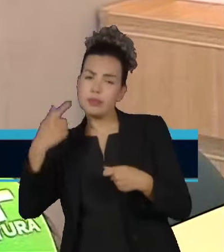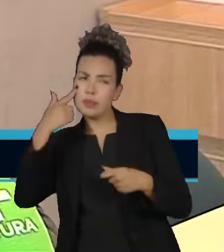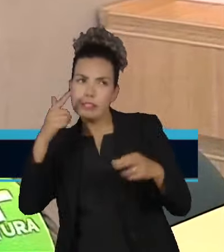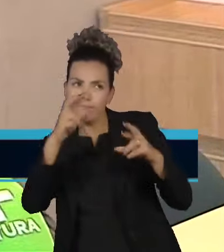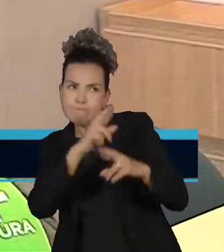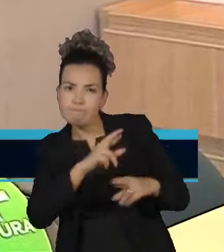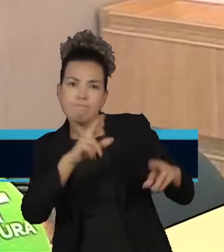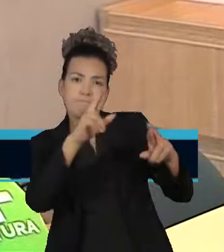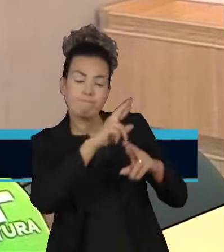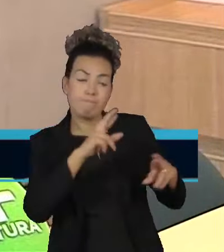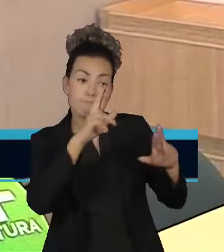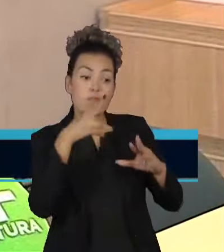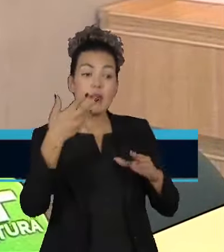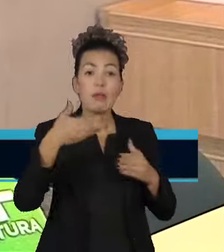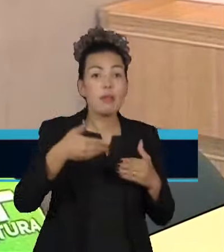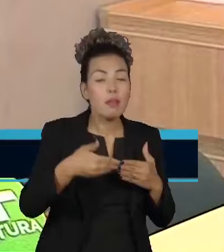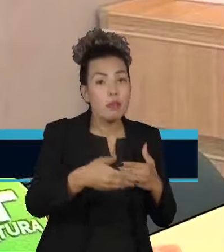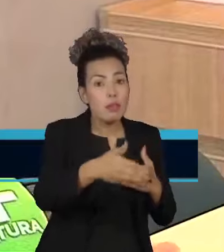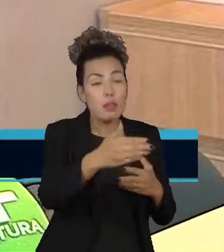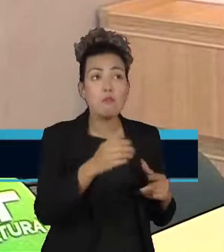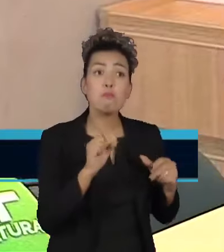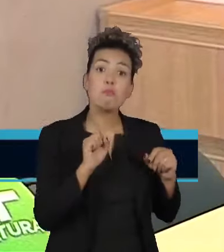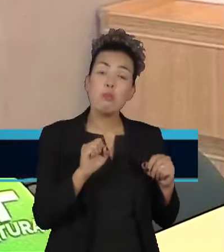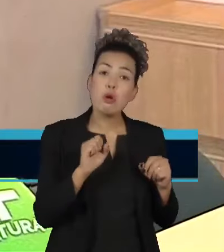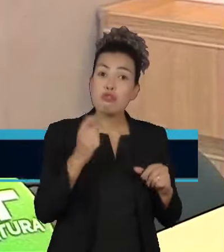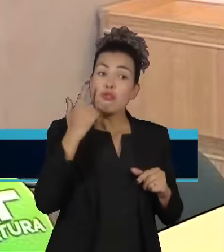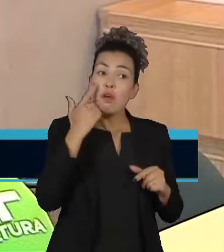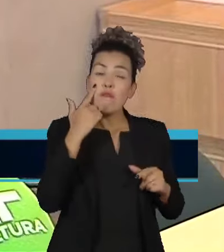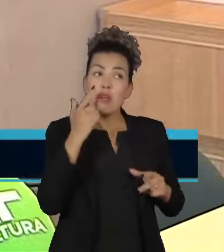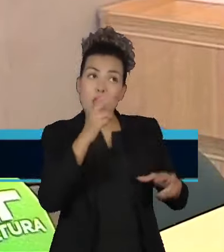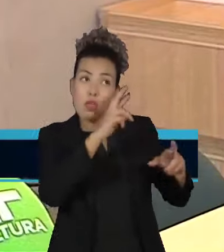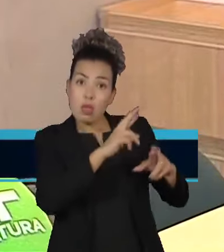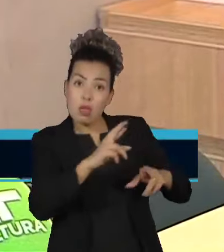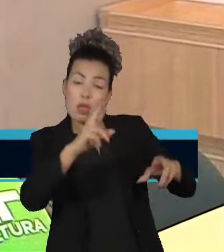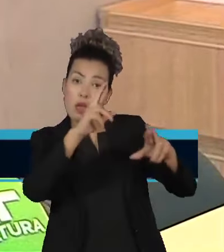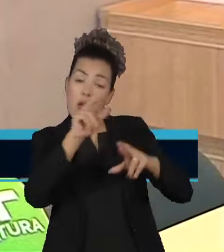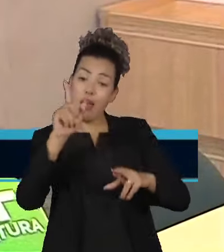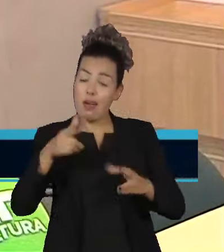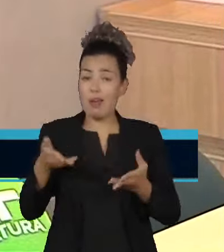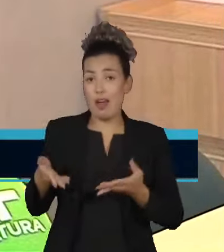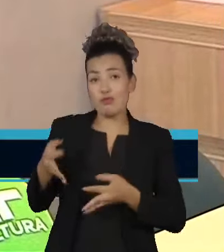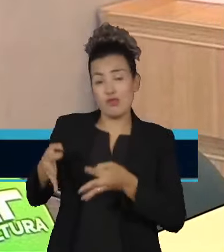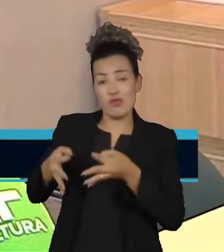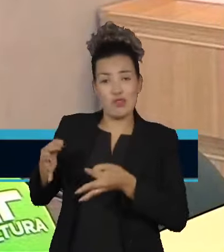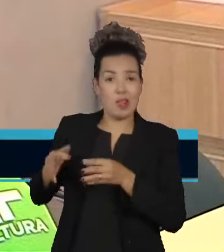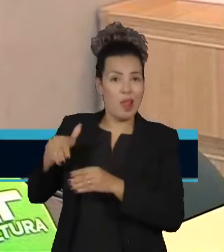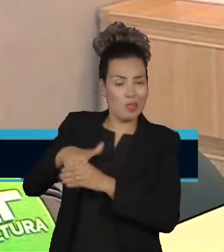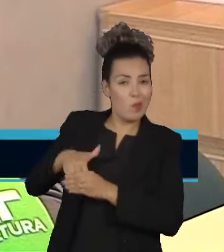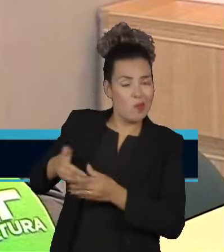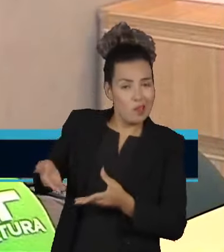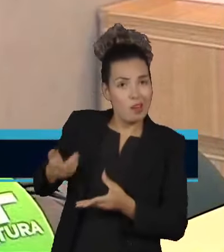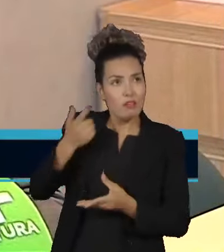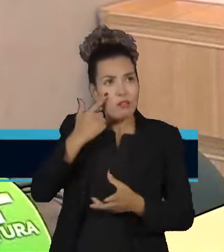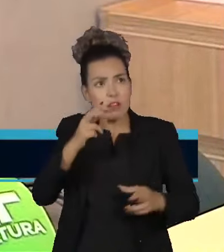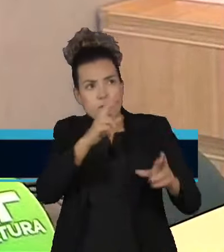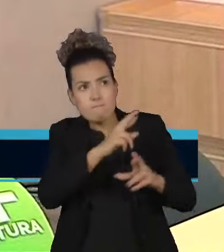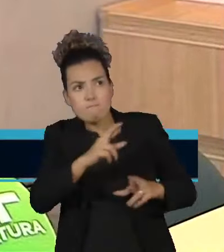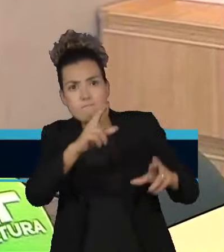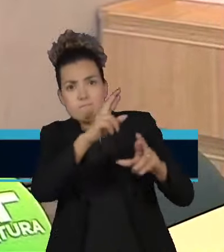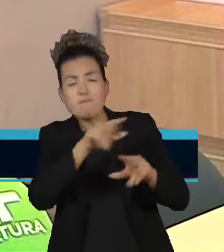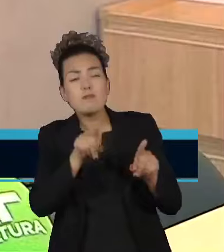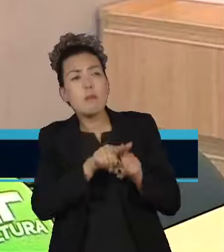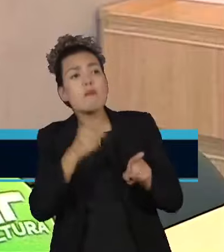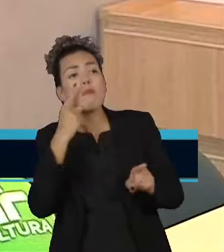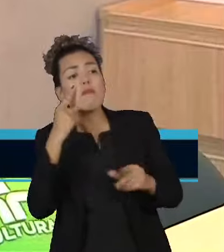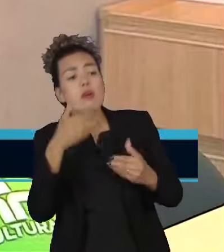informação, pode-se iniciar ou uma AIGE, que é uma ação de investigação da justiça eleitoral, ou uma AIME, que é uma ação de impugnação a mandato eletivo.